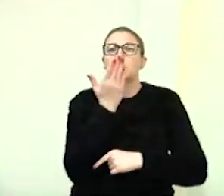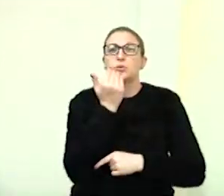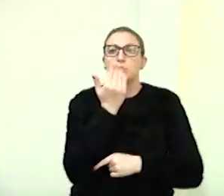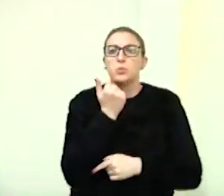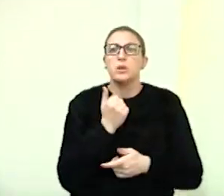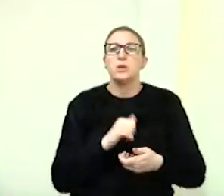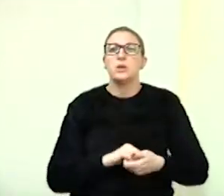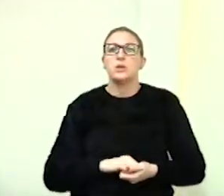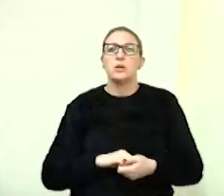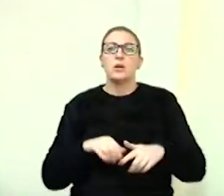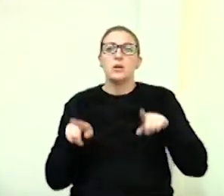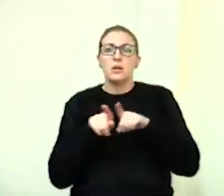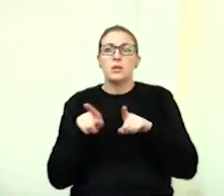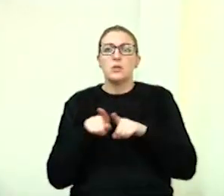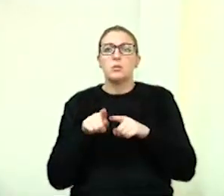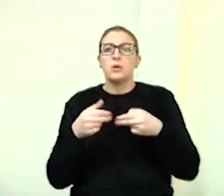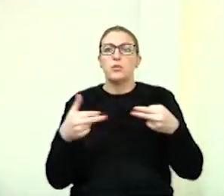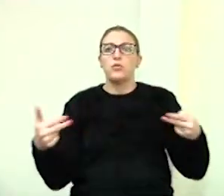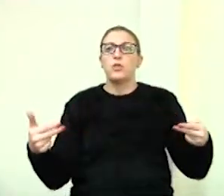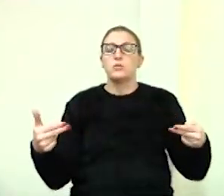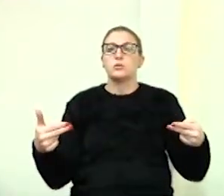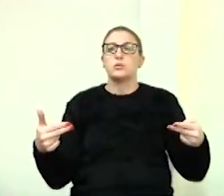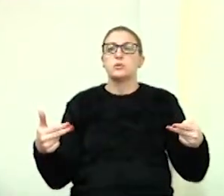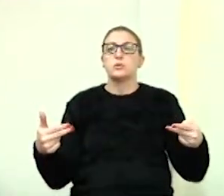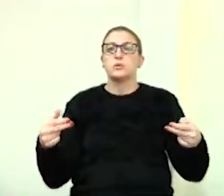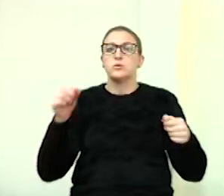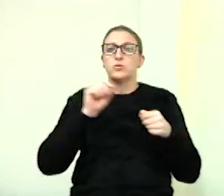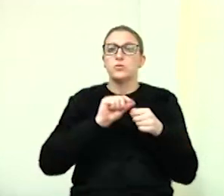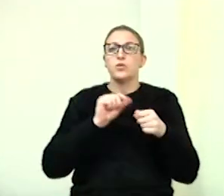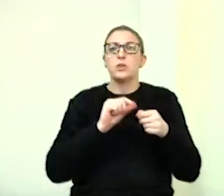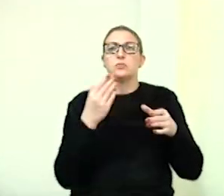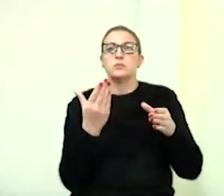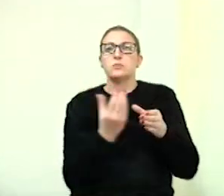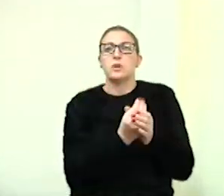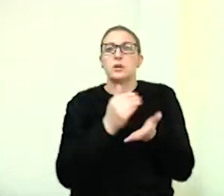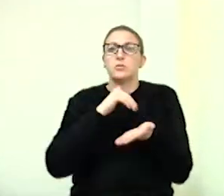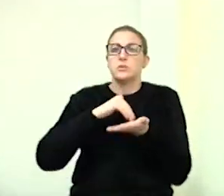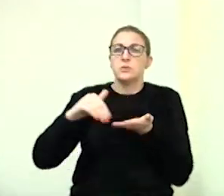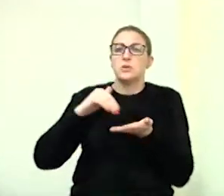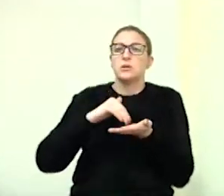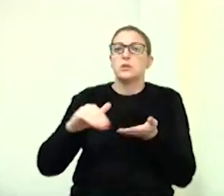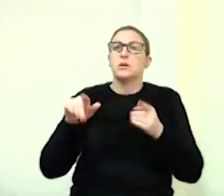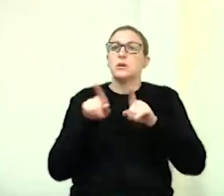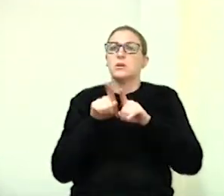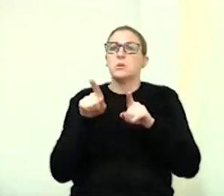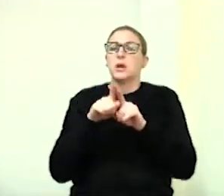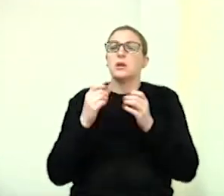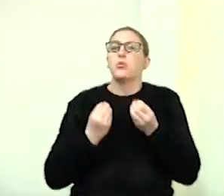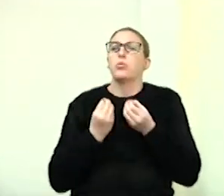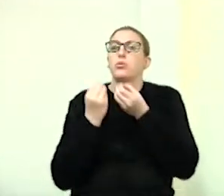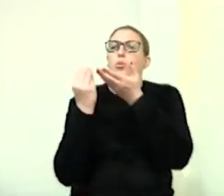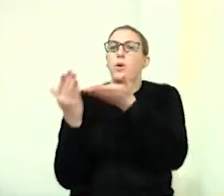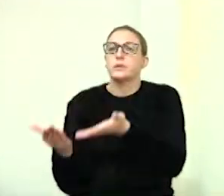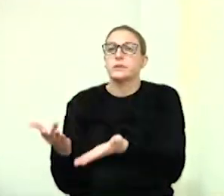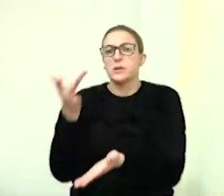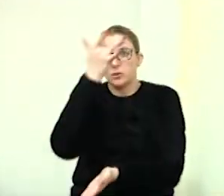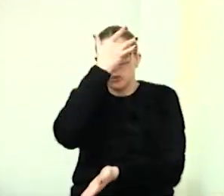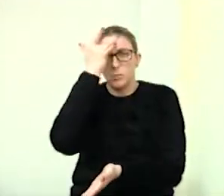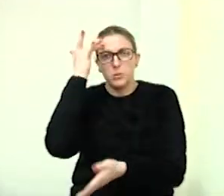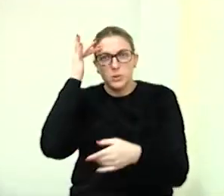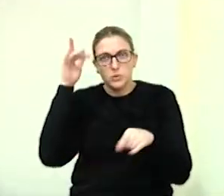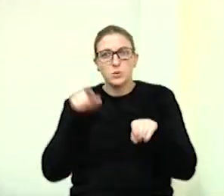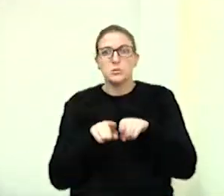feita lá dentro da secretaria e doações. Mas, quando dizer que uma secretaria da